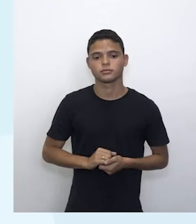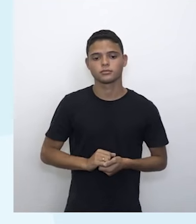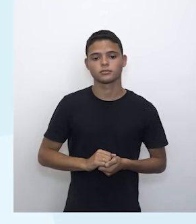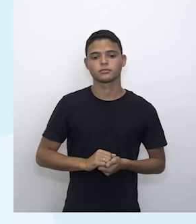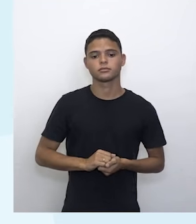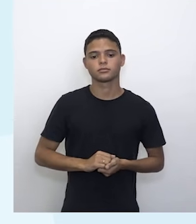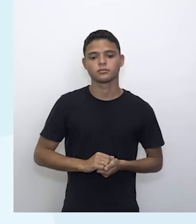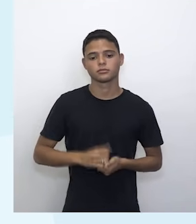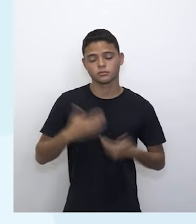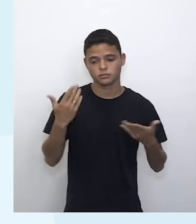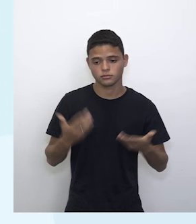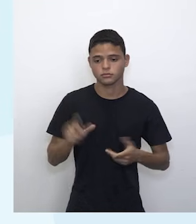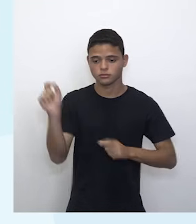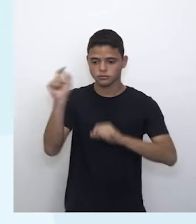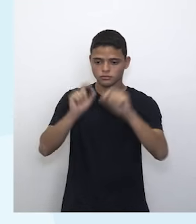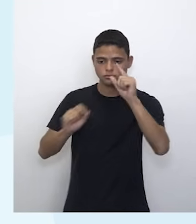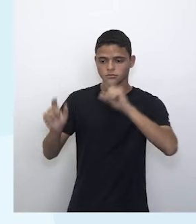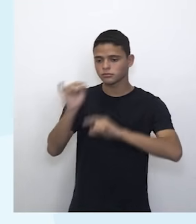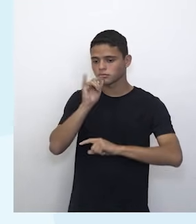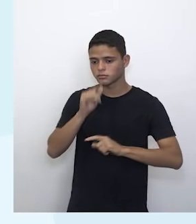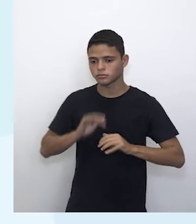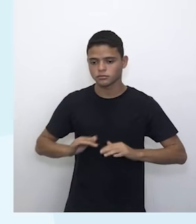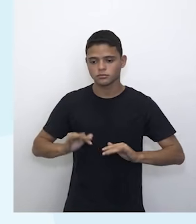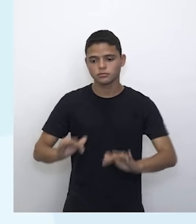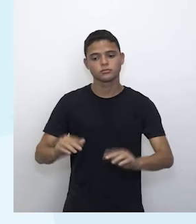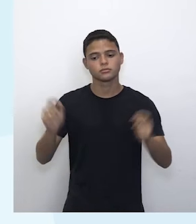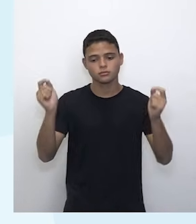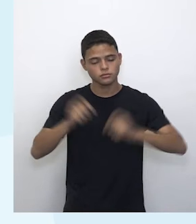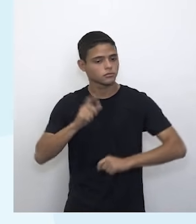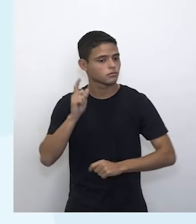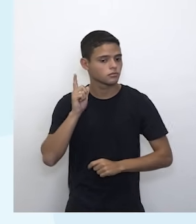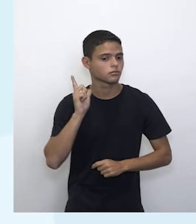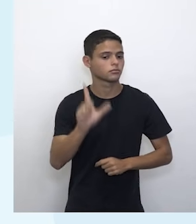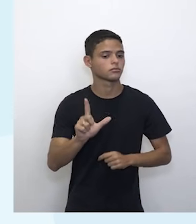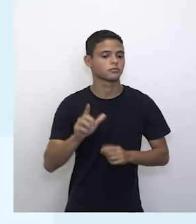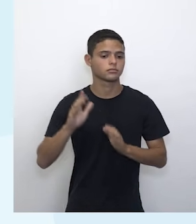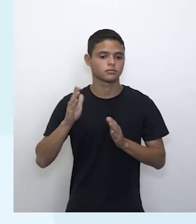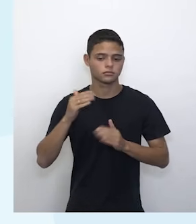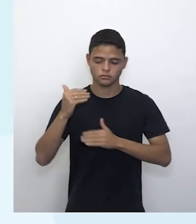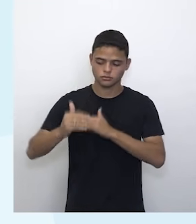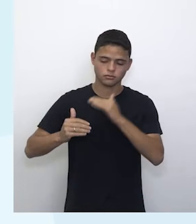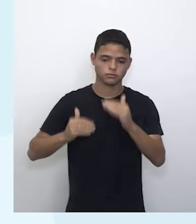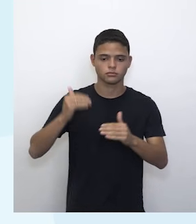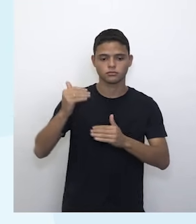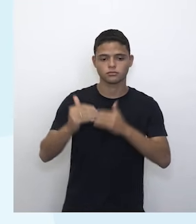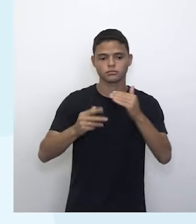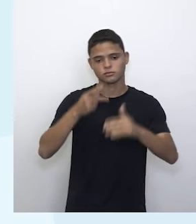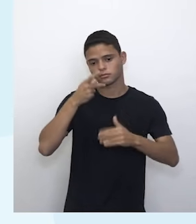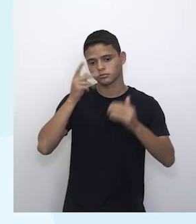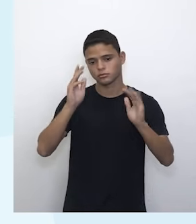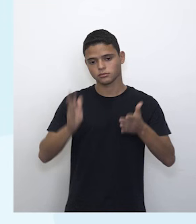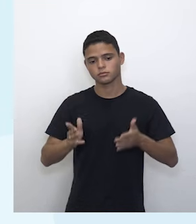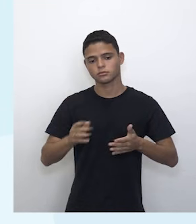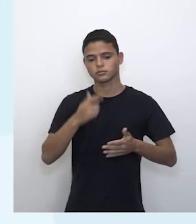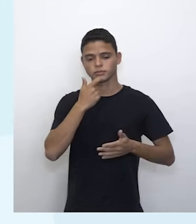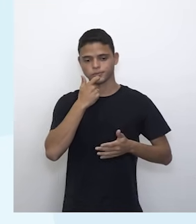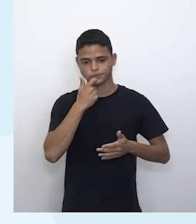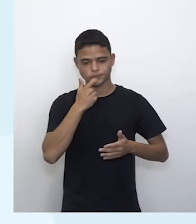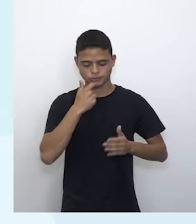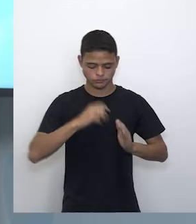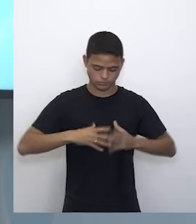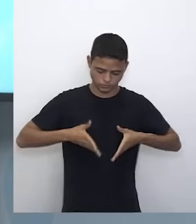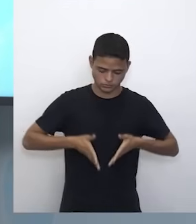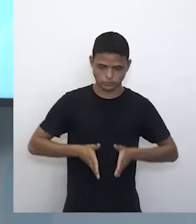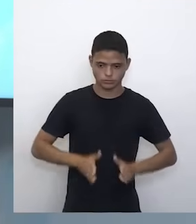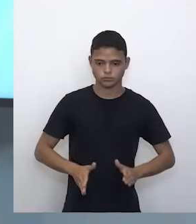Então a Estrela do Mar, ela vai conseguir fazer esse processo, né? Que a gente falou aí de fragmentação,